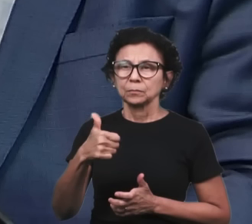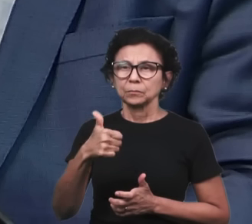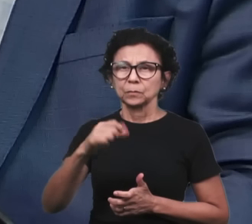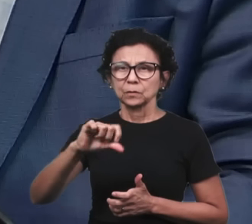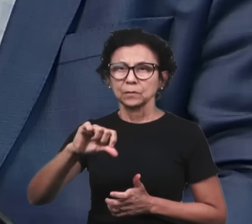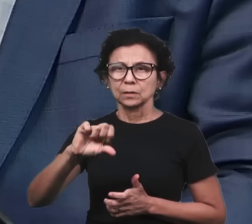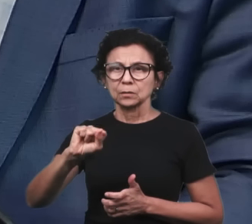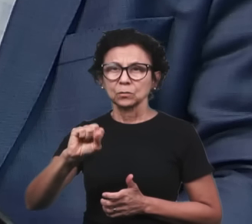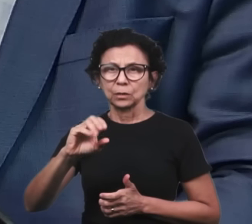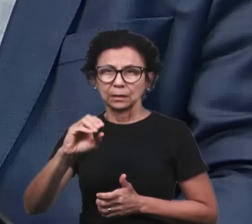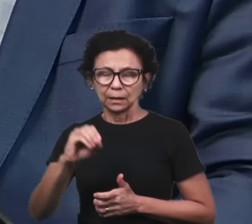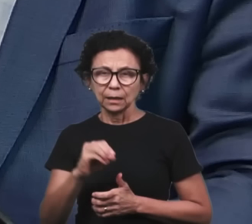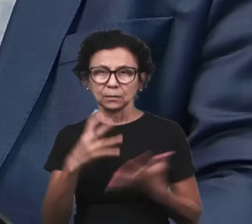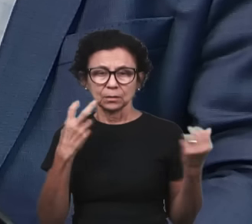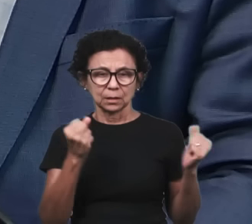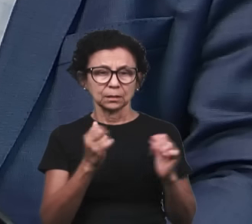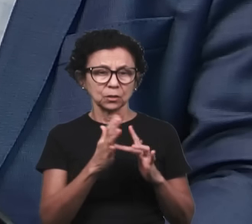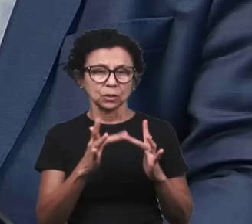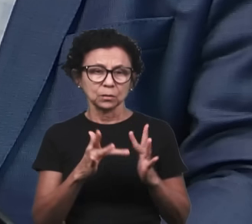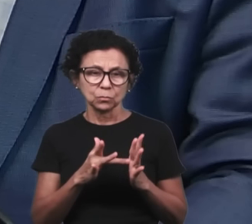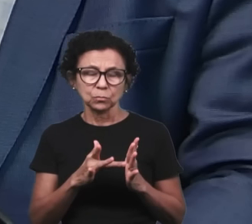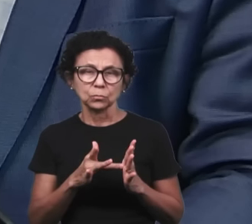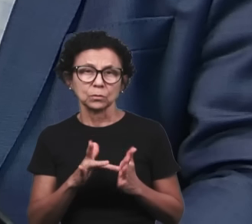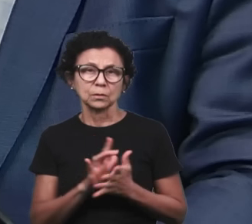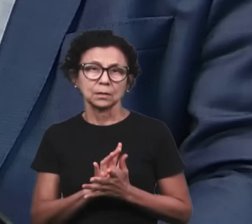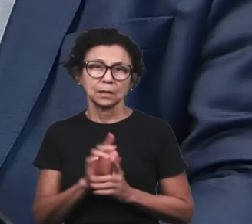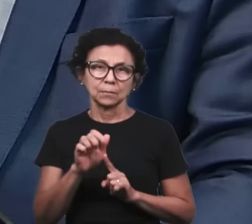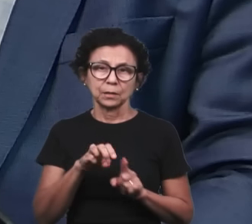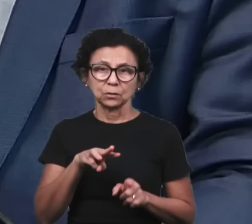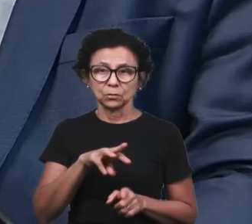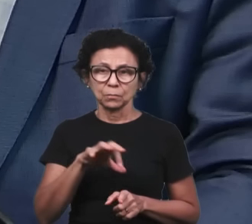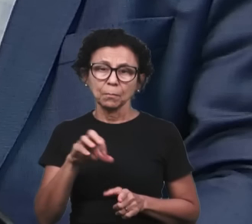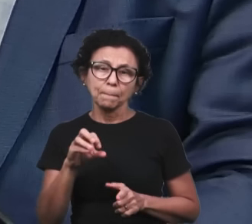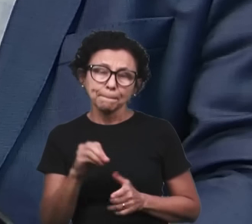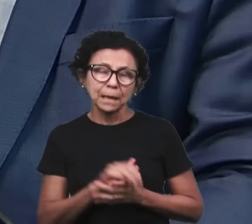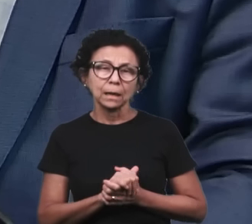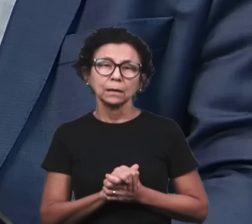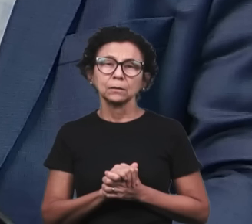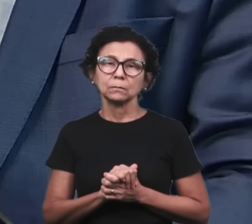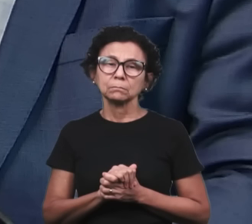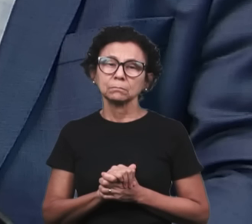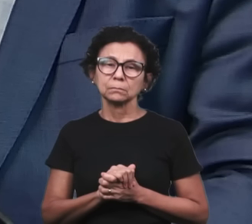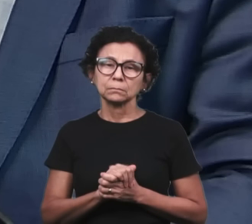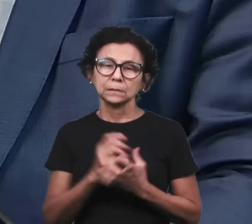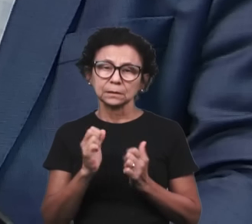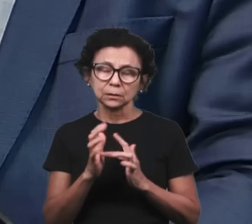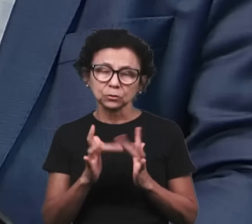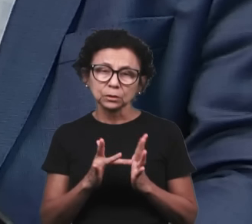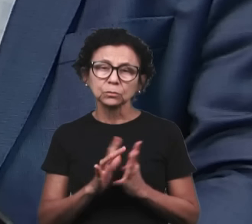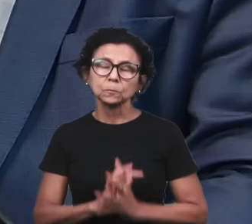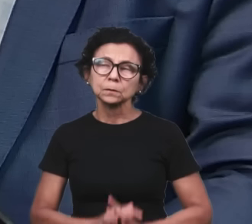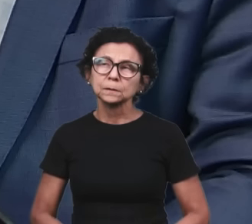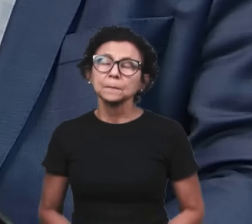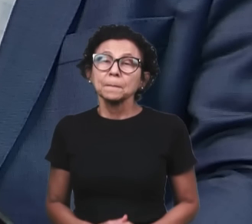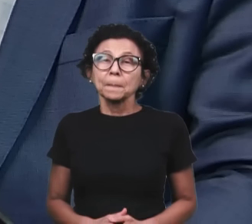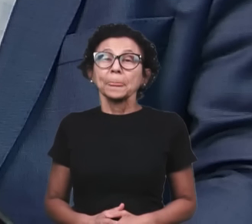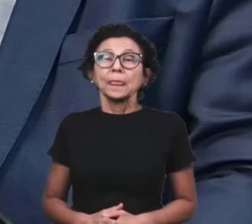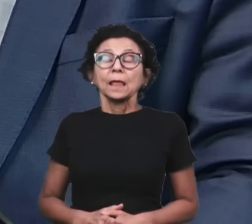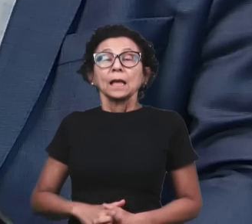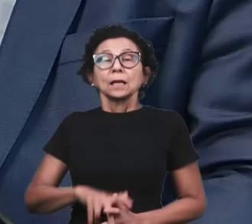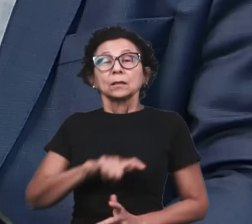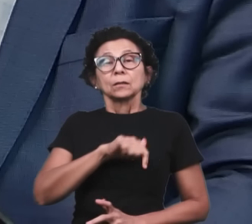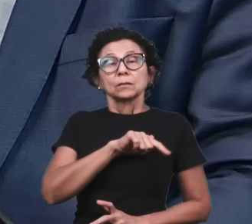E era uma época que o frio era frio em Belo Horizonte. Muito frio. E nós fomos ao monte. E